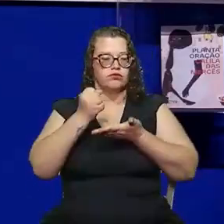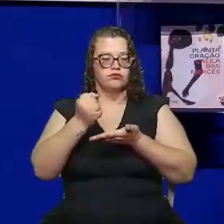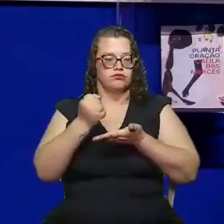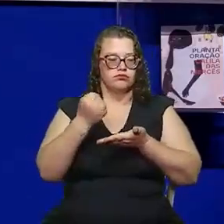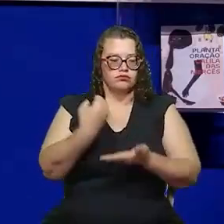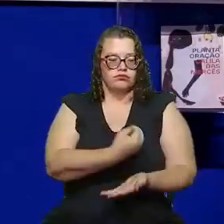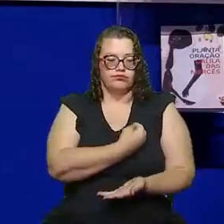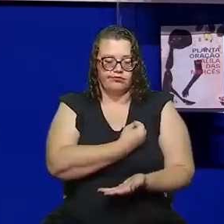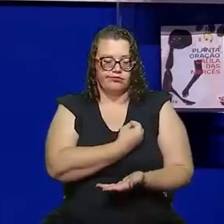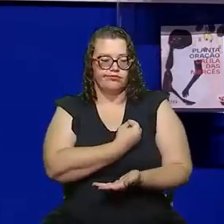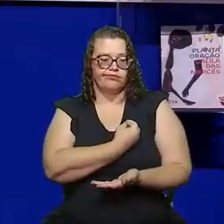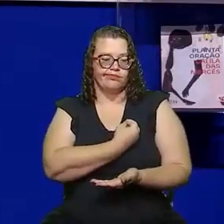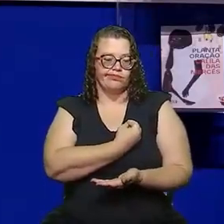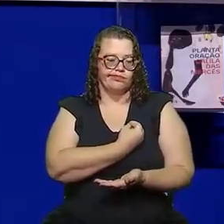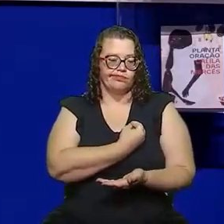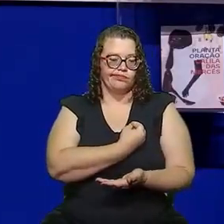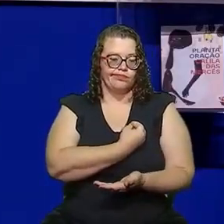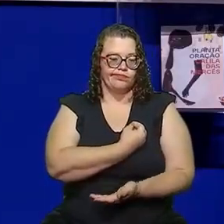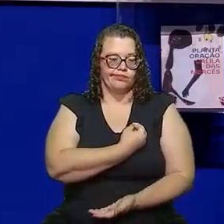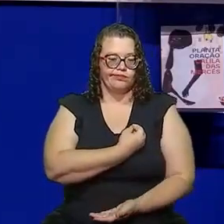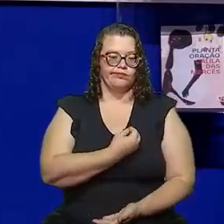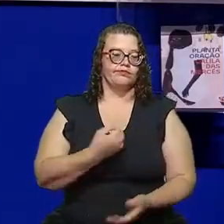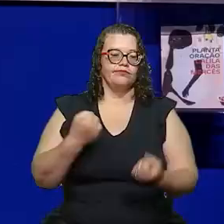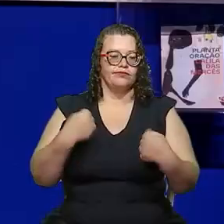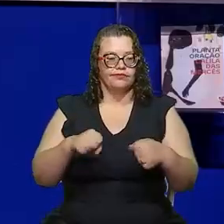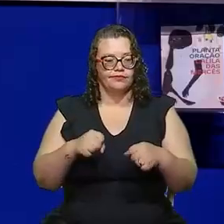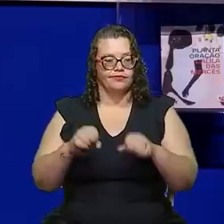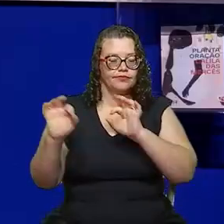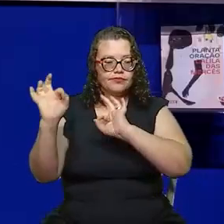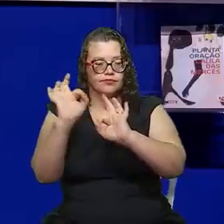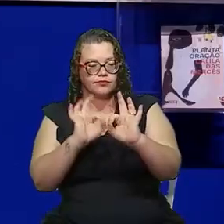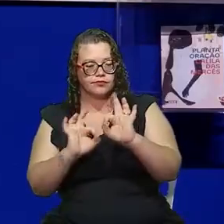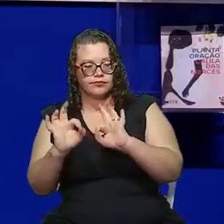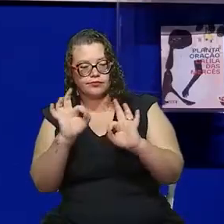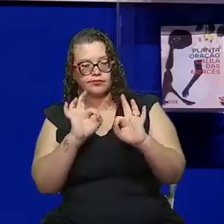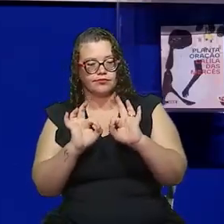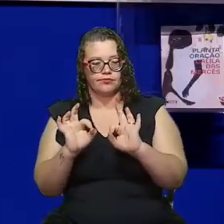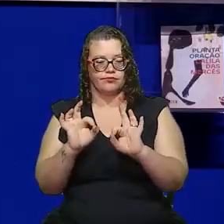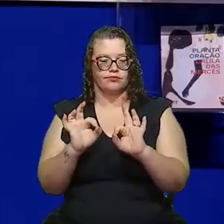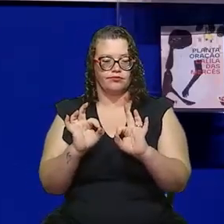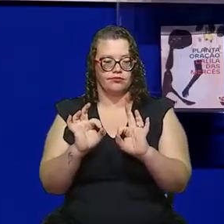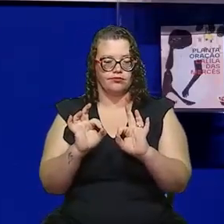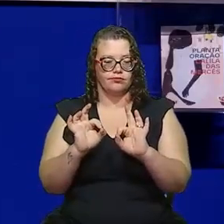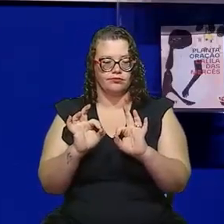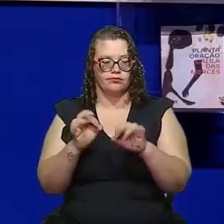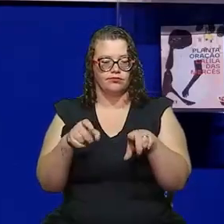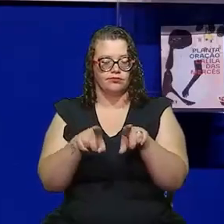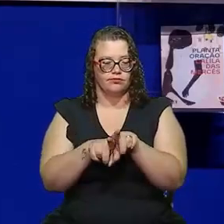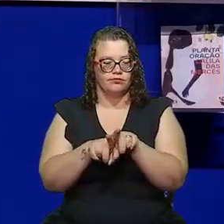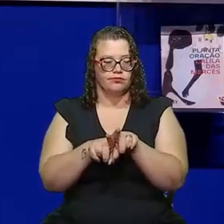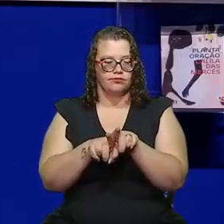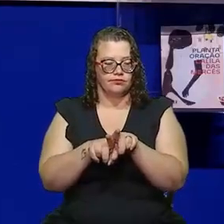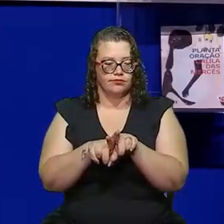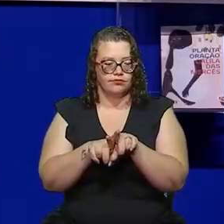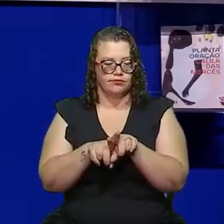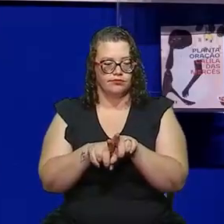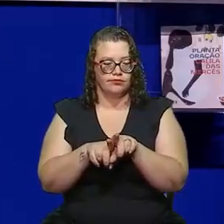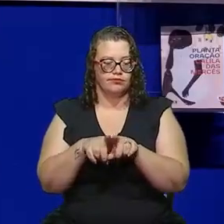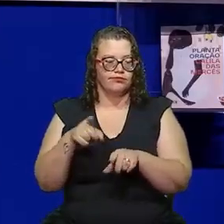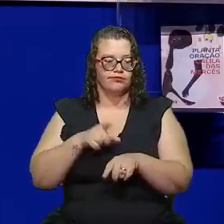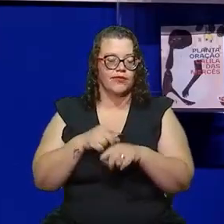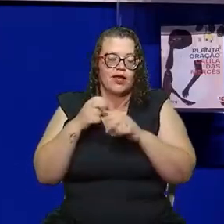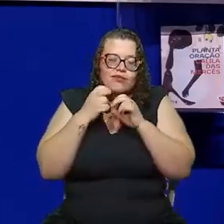aqui filosoficamente, né, é preparação. Então, a gente não deve